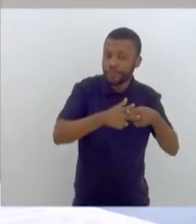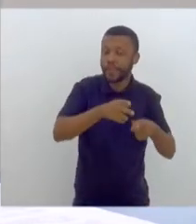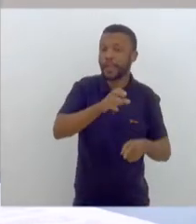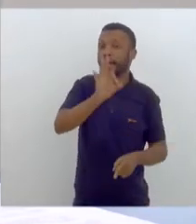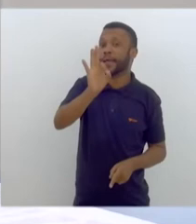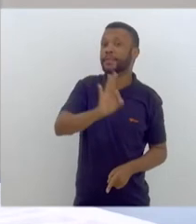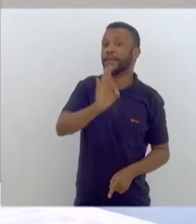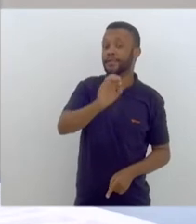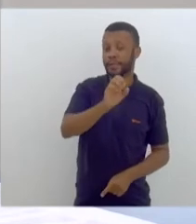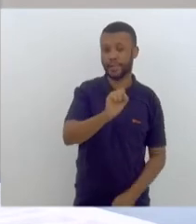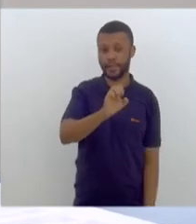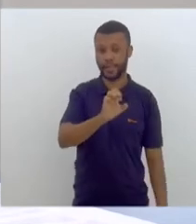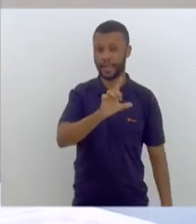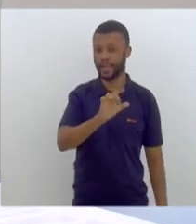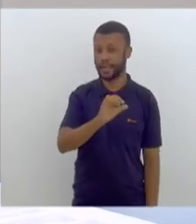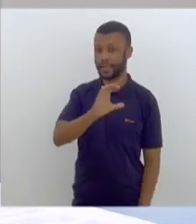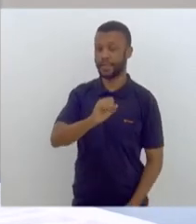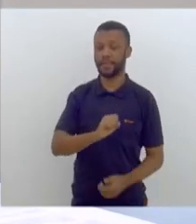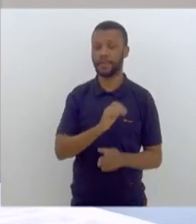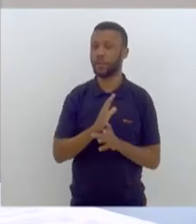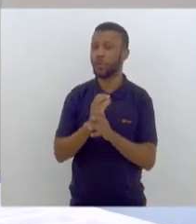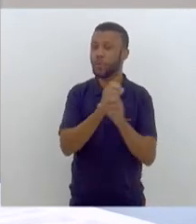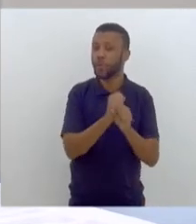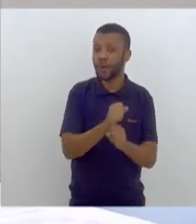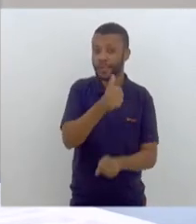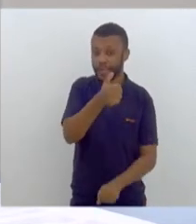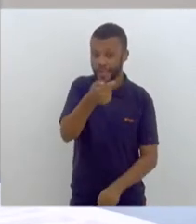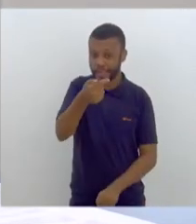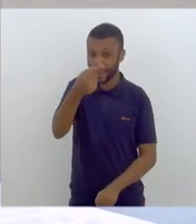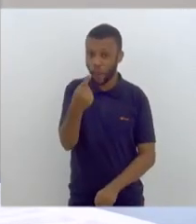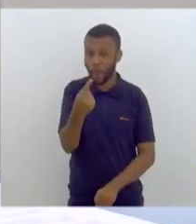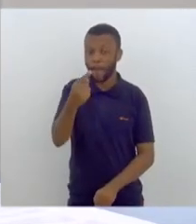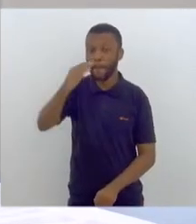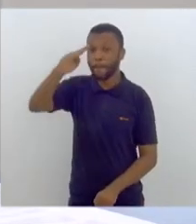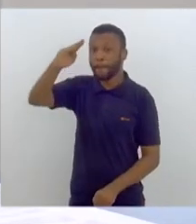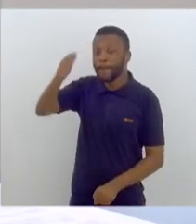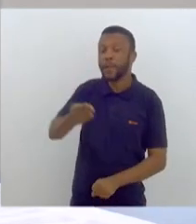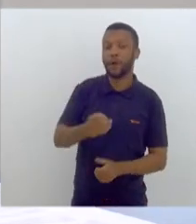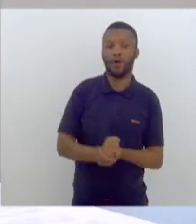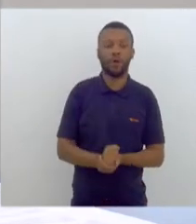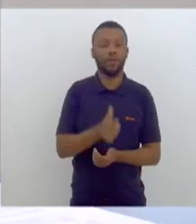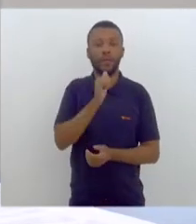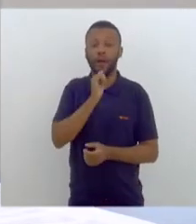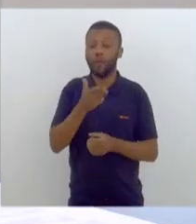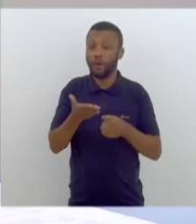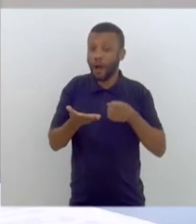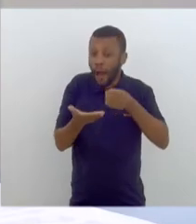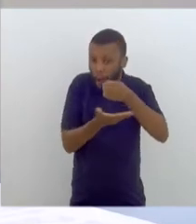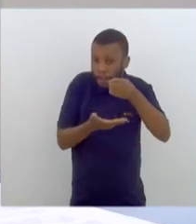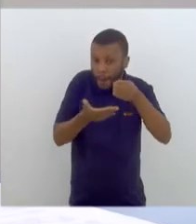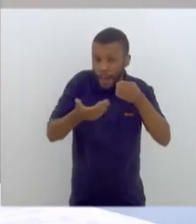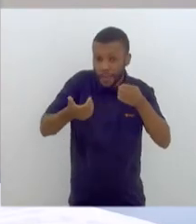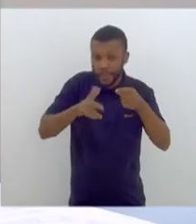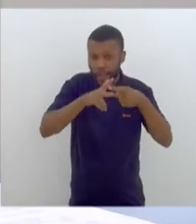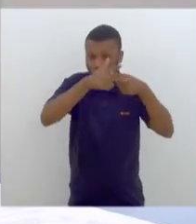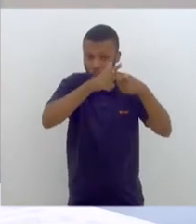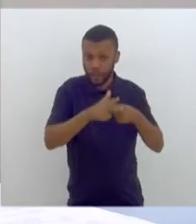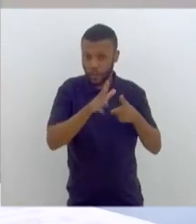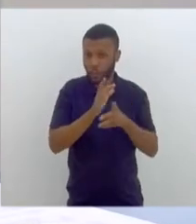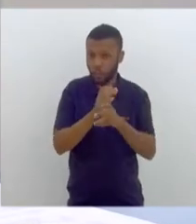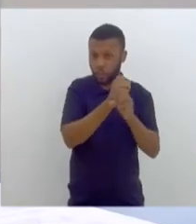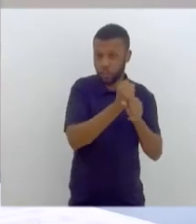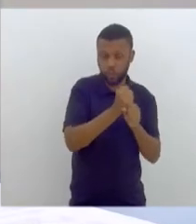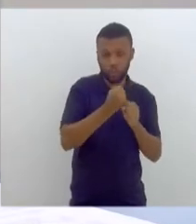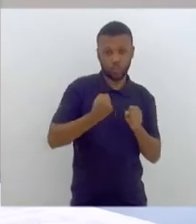171 bilhões então se você pega ali o número base do que a correção monetária e Bota